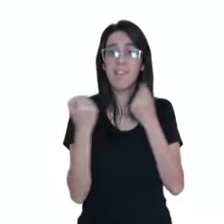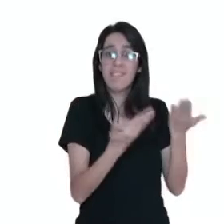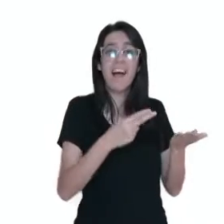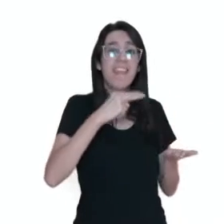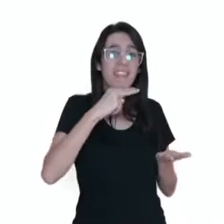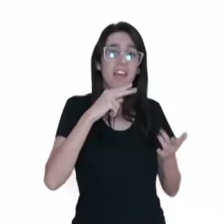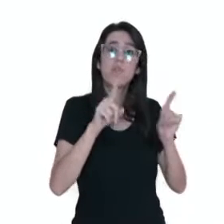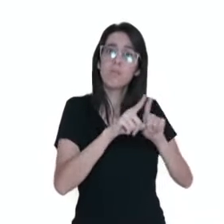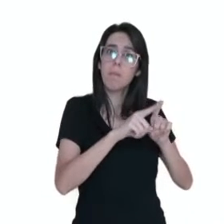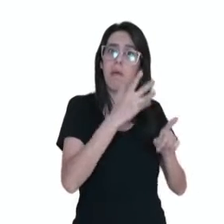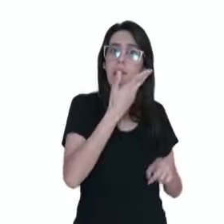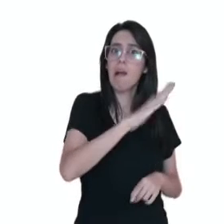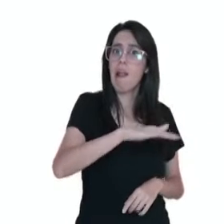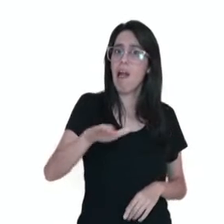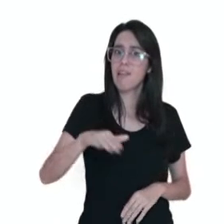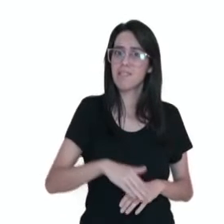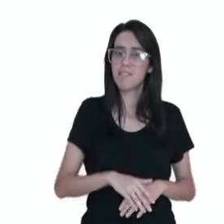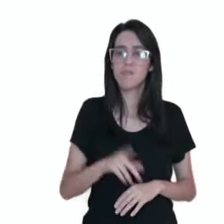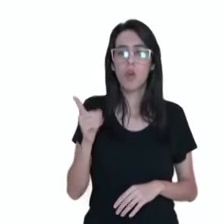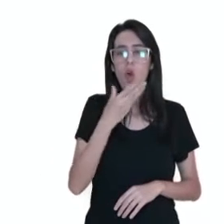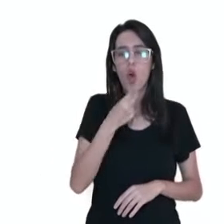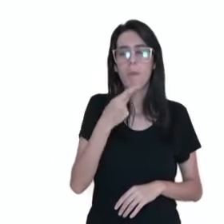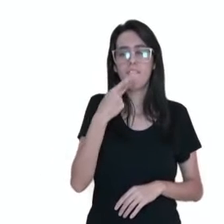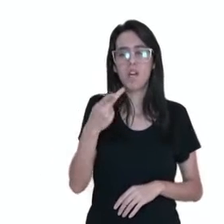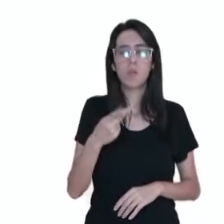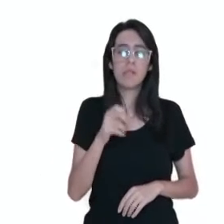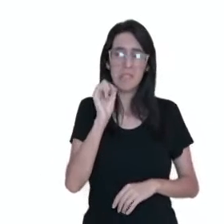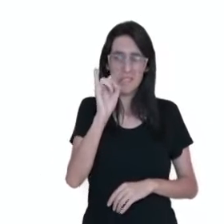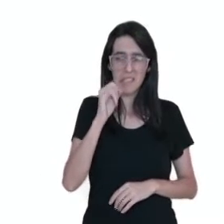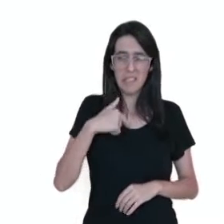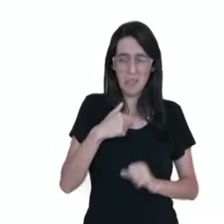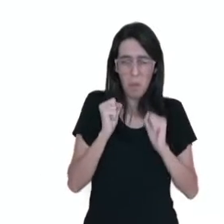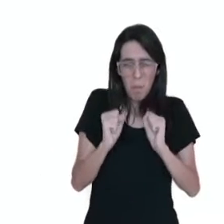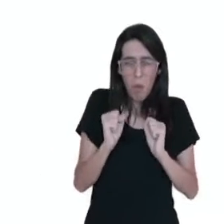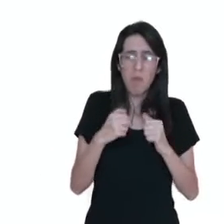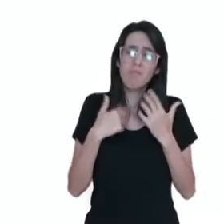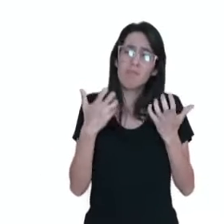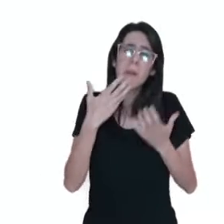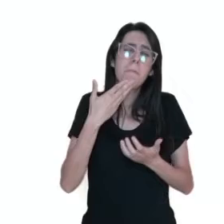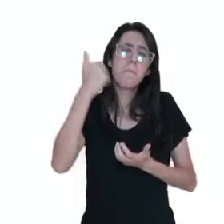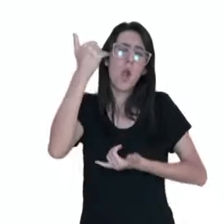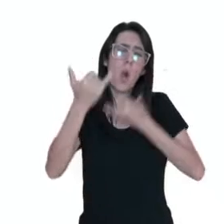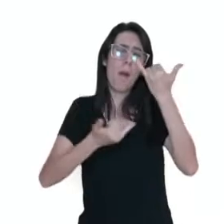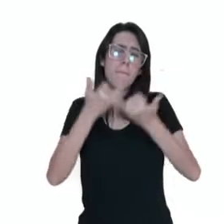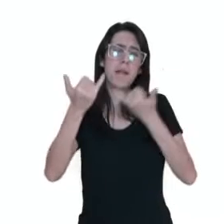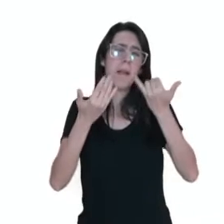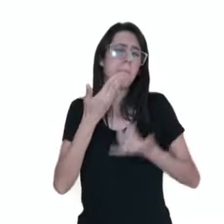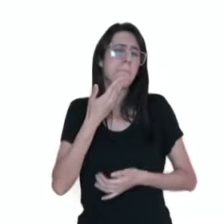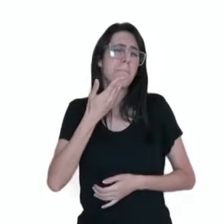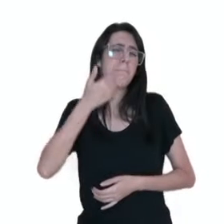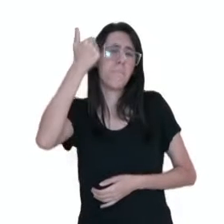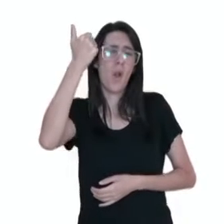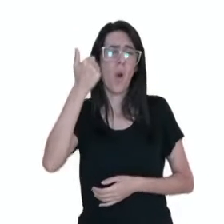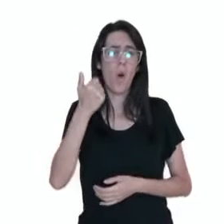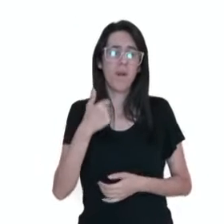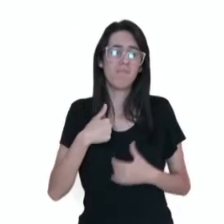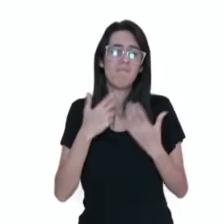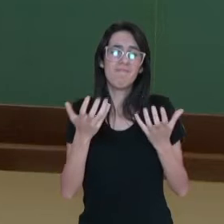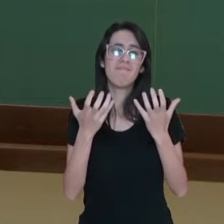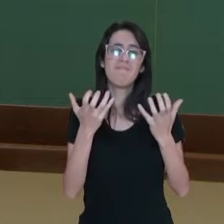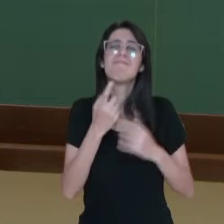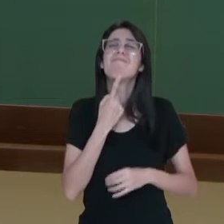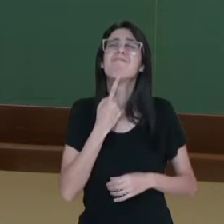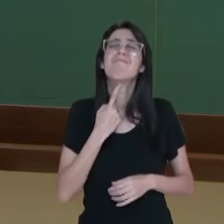Se eu pudesse, faria brinquedos ainda melhores, diz Karen, cuja maior vontade